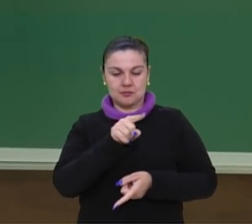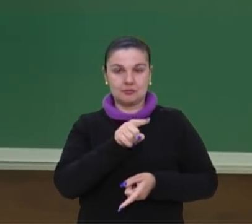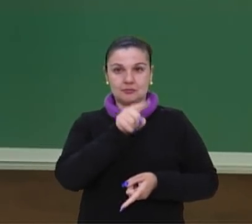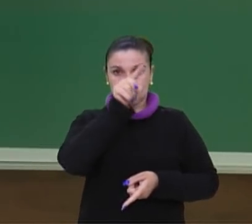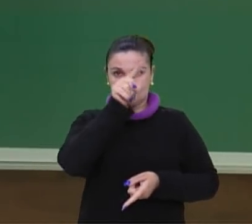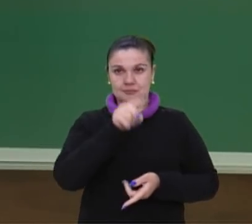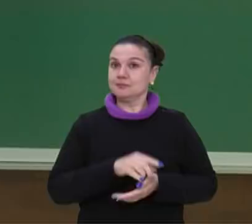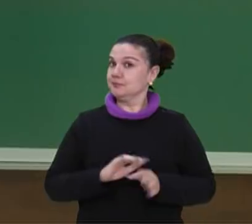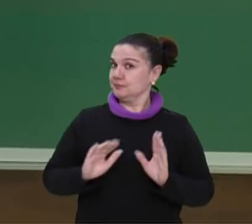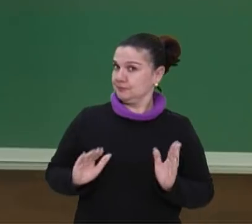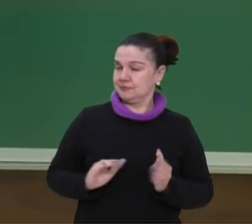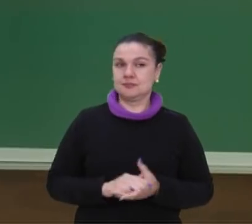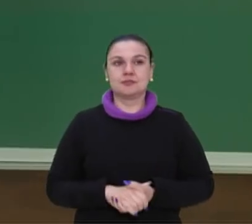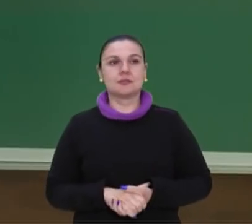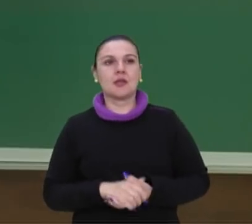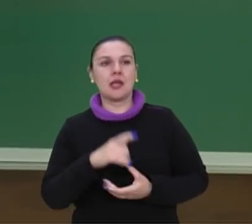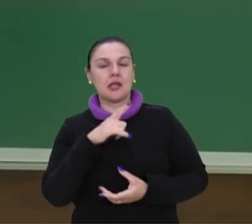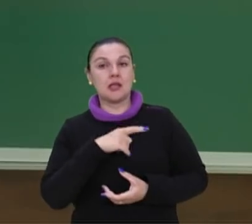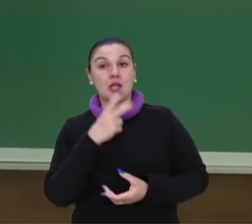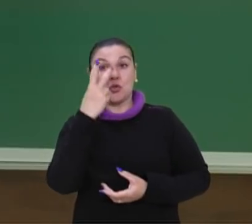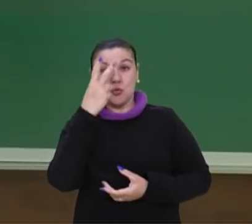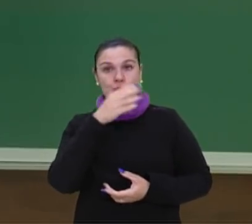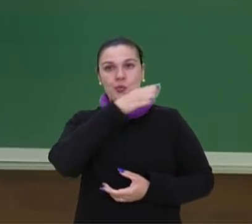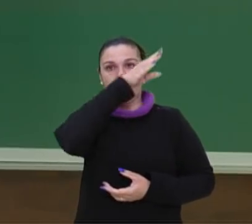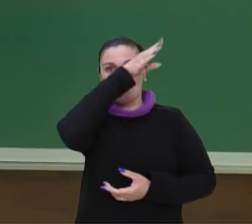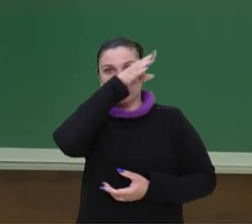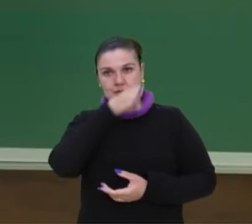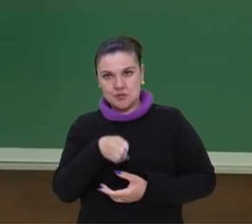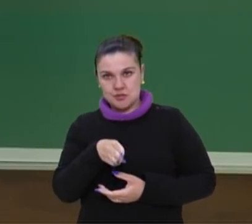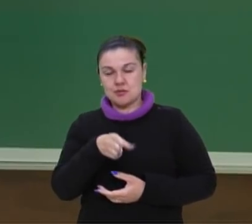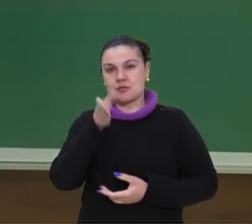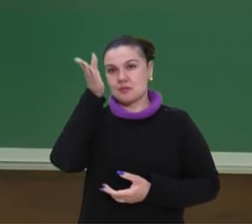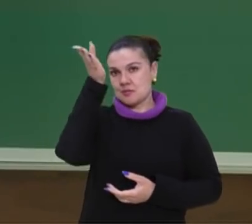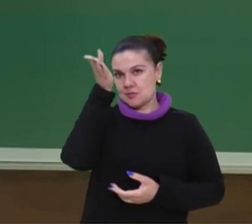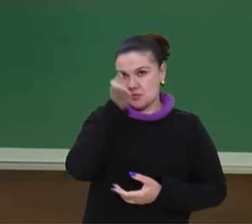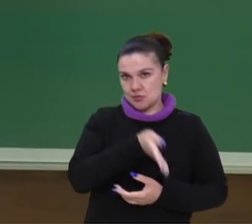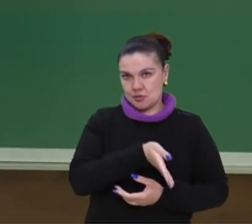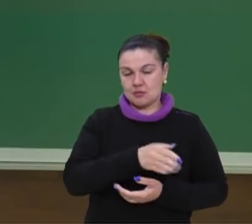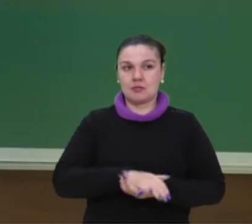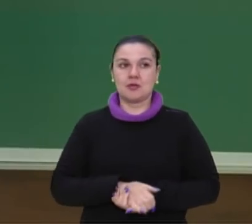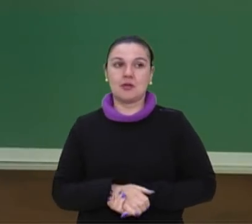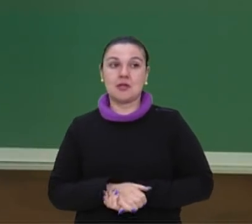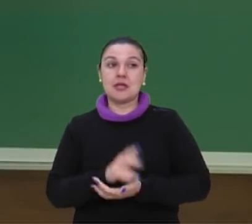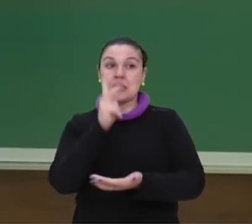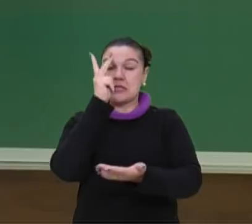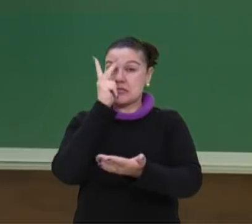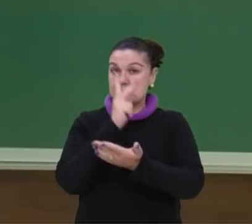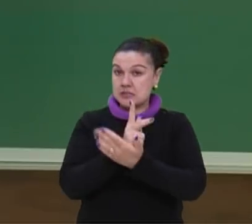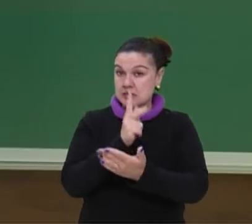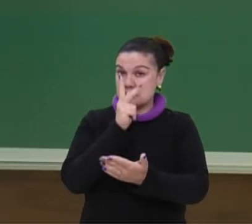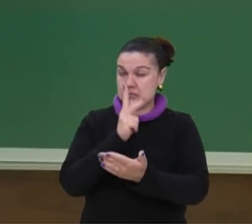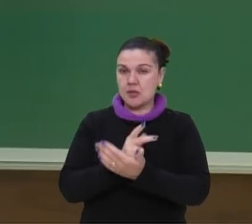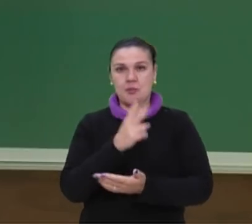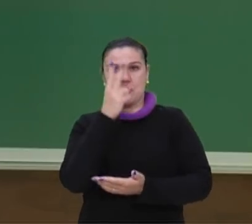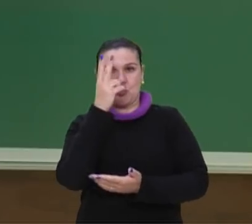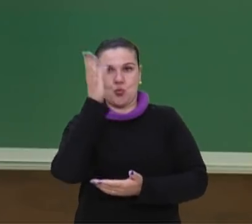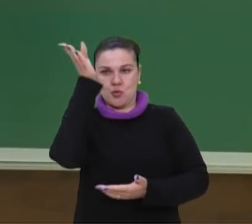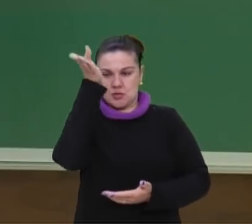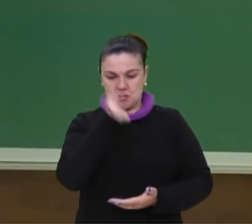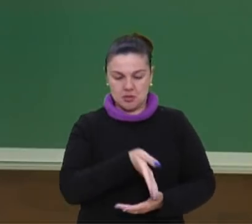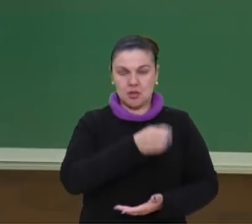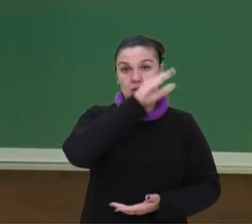bom? Possui 2 diagonais. Então, os quadriláteros sempre vão ter 2 diagonais, não esqueçam